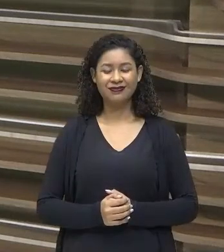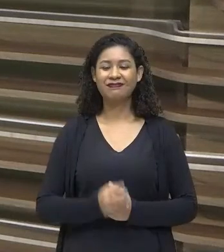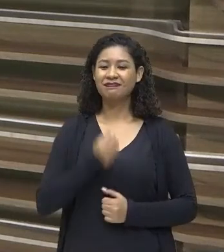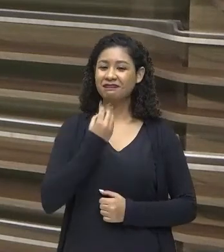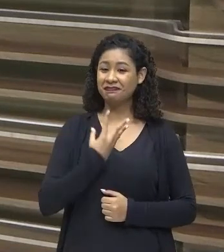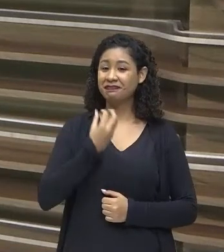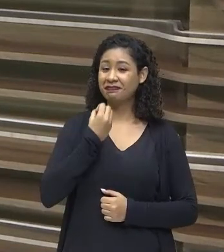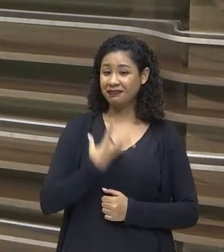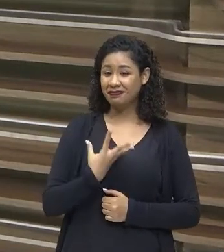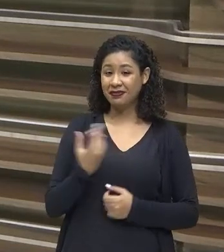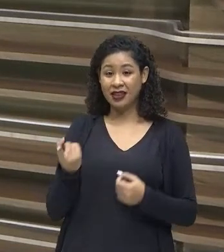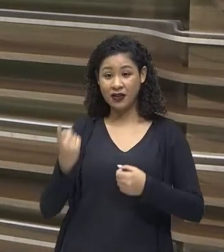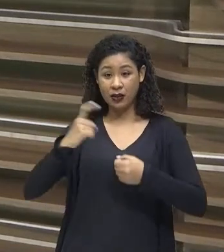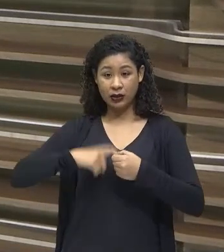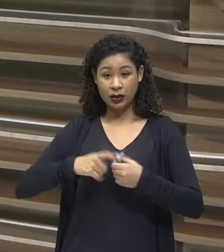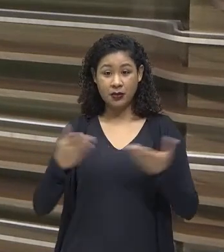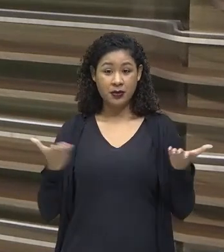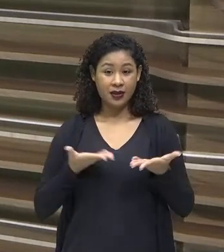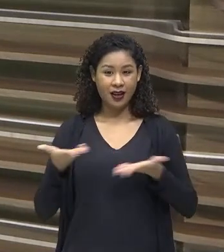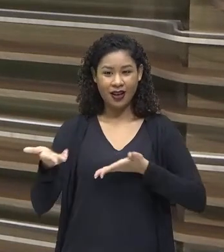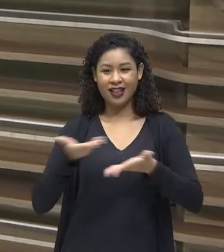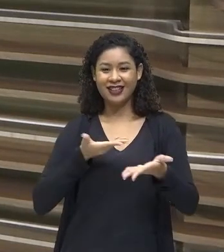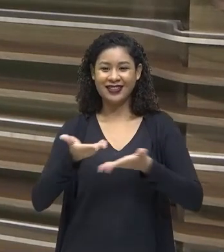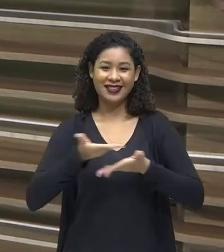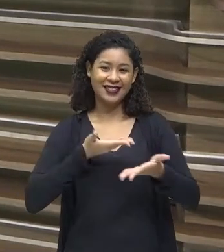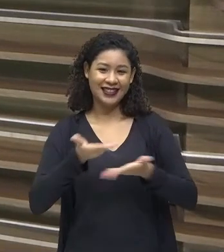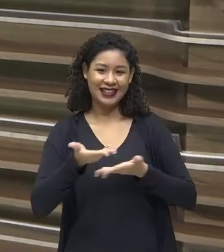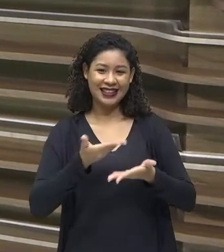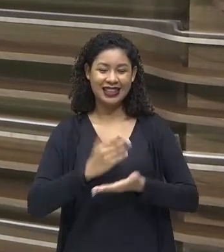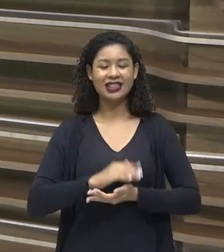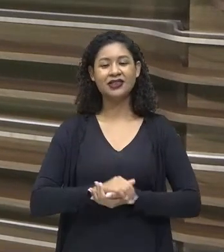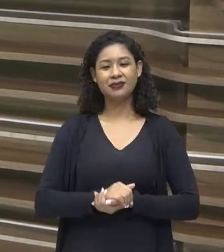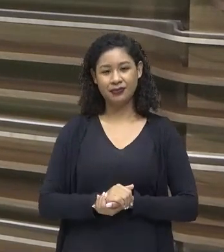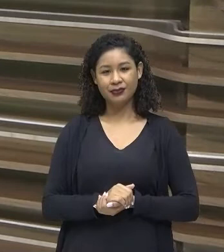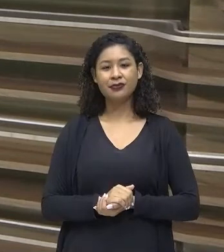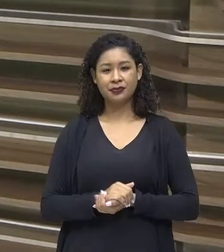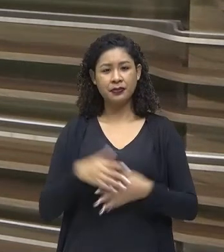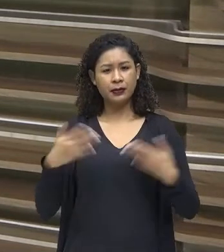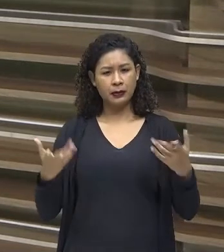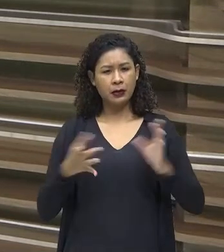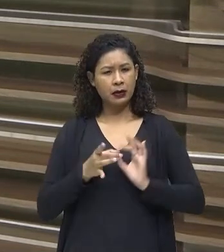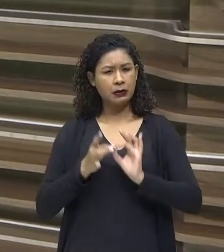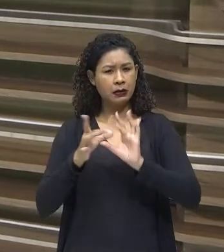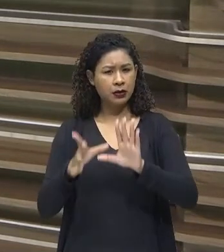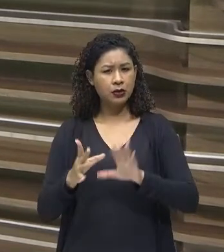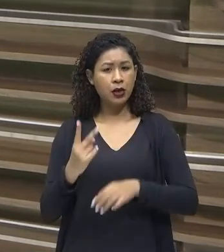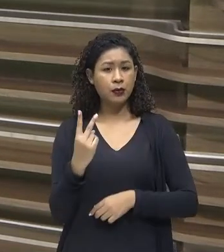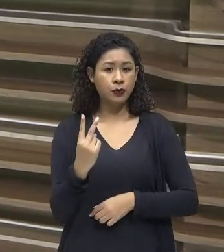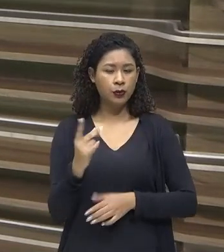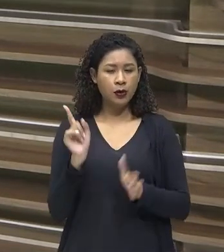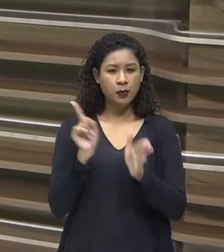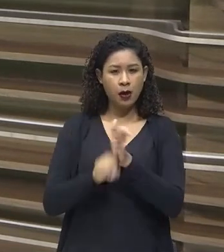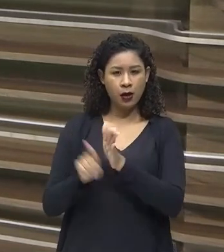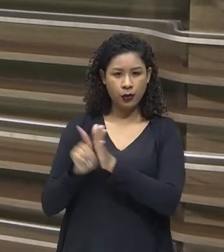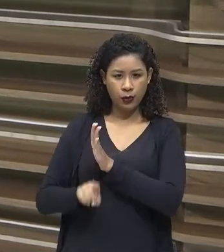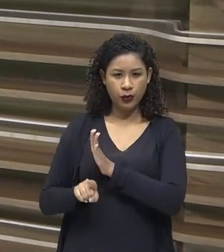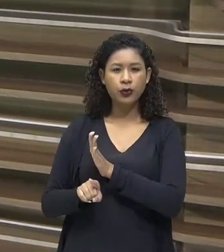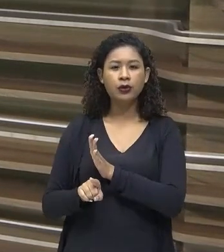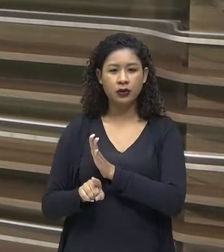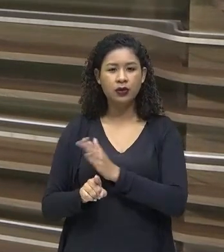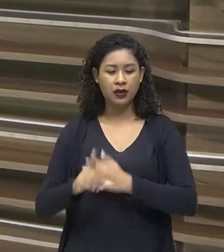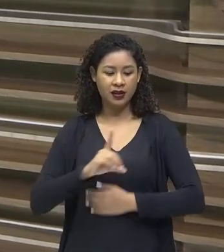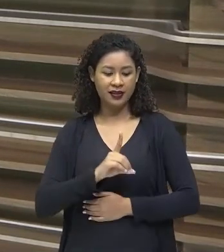Muito bem, estamos de volta aí para a nossa interatividade. Deixamos com vocês 2 questões objetivas, na dinâmica